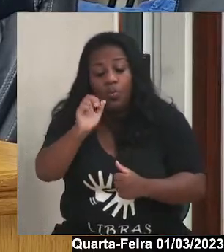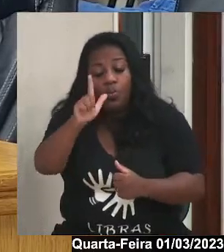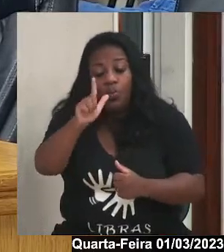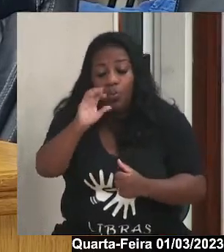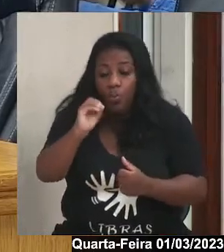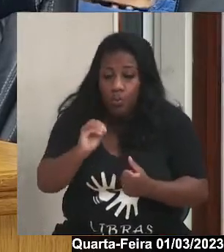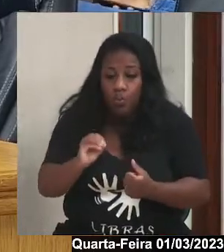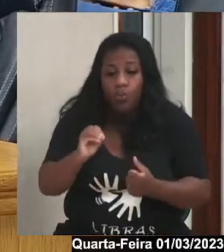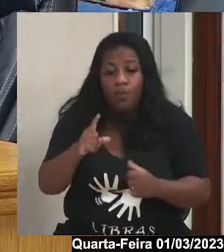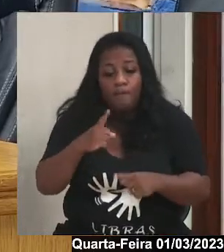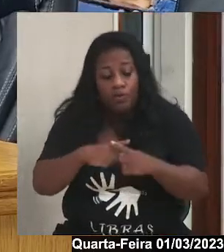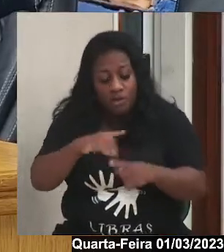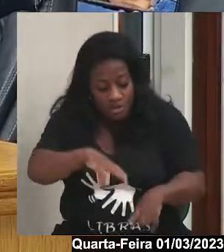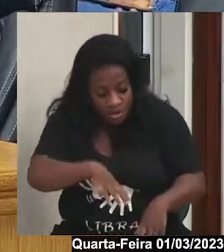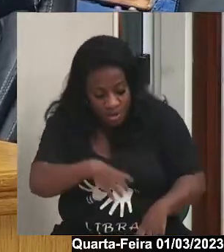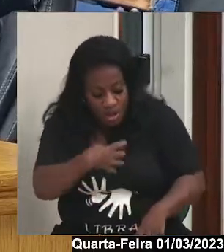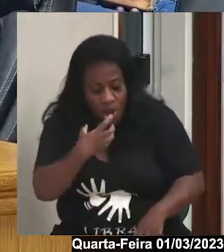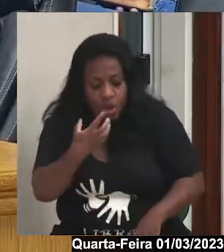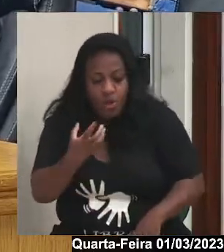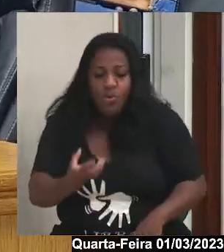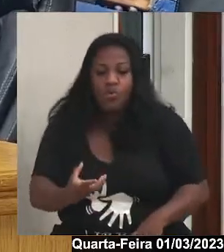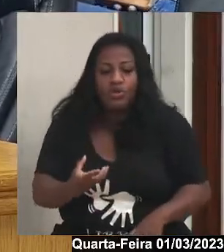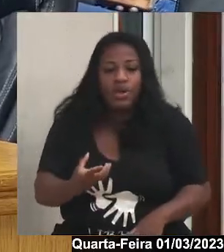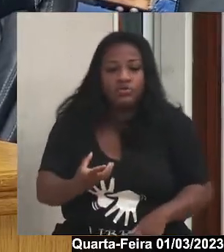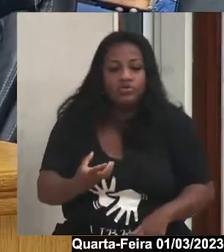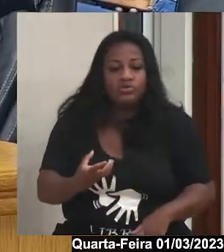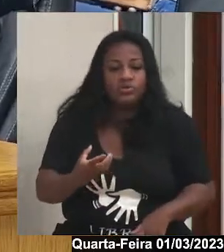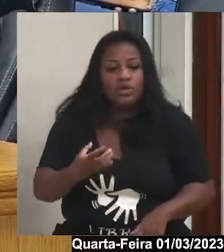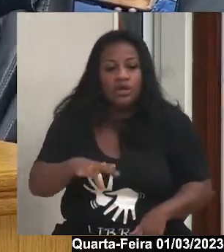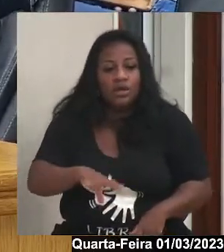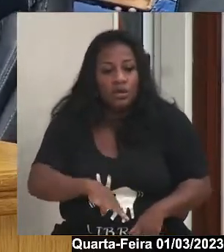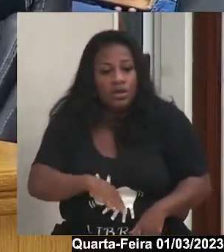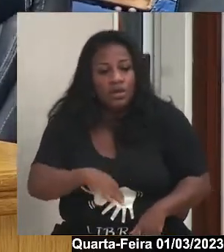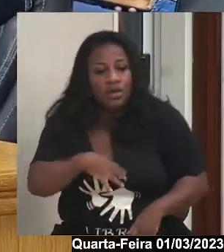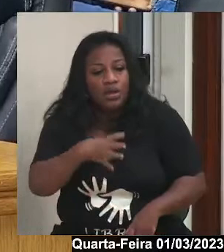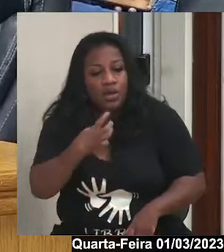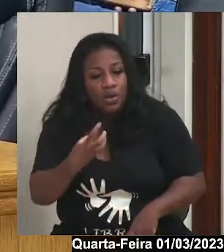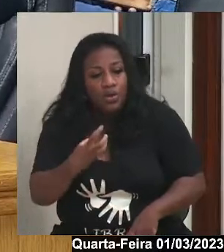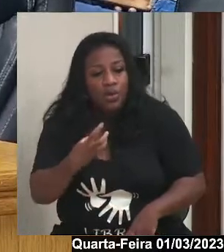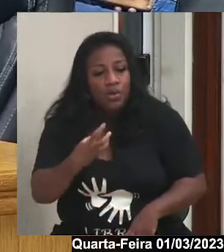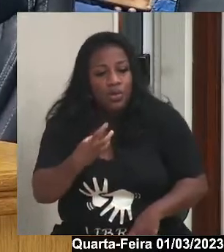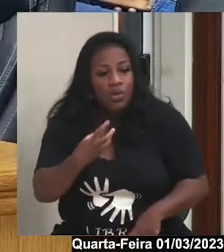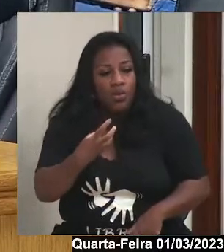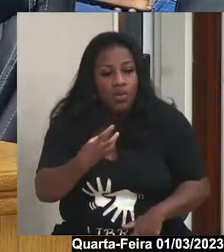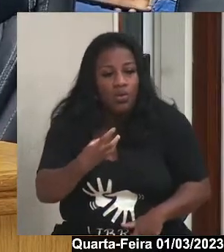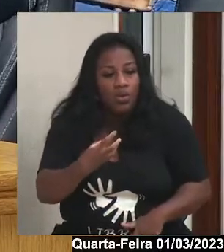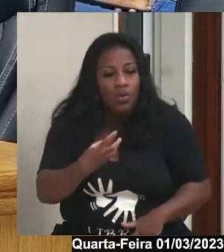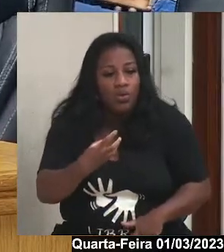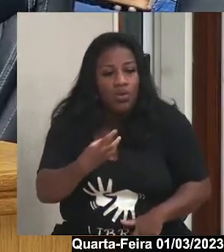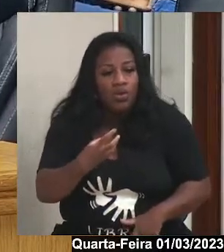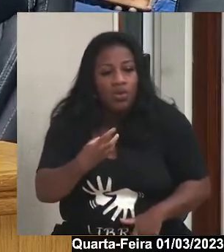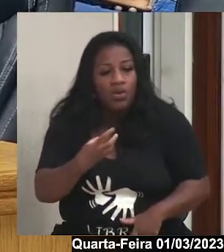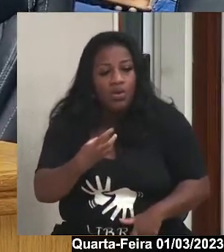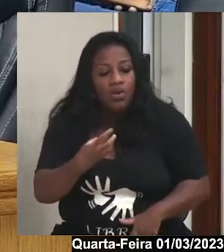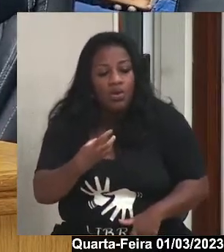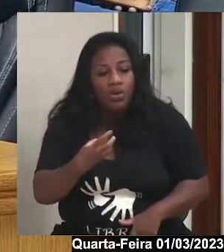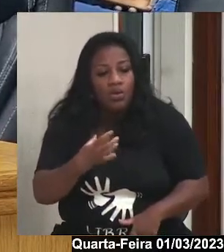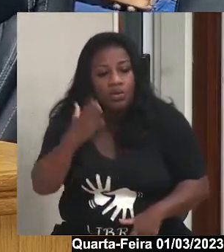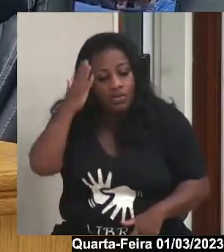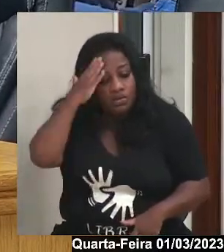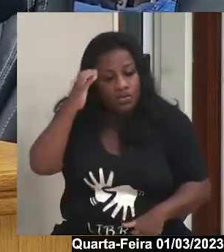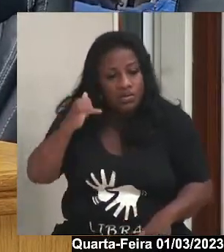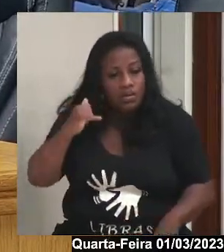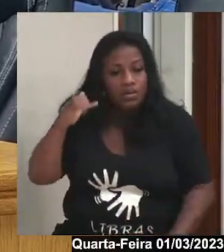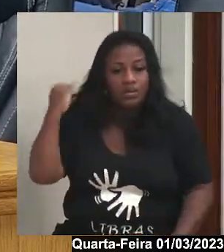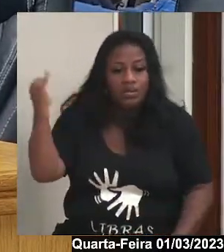coragem que muitos prefeitos que passaram na nossa cidade prometeu, Dedé, que foi a regularização fundiária, né? Você sabe qual a